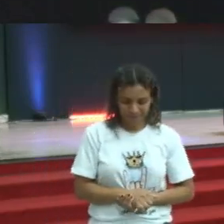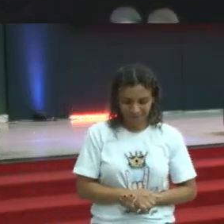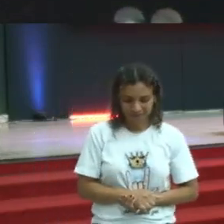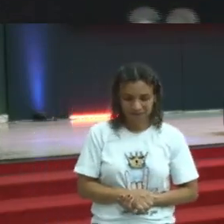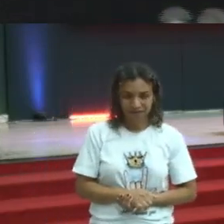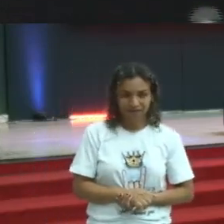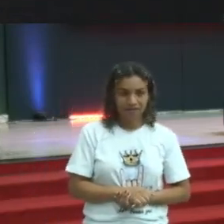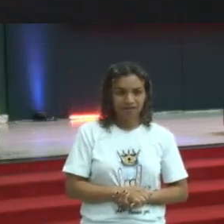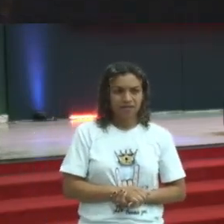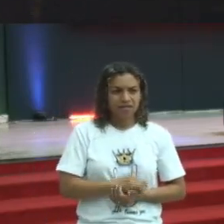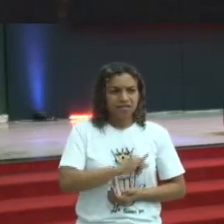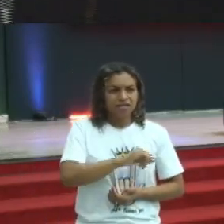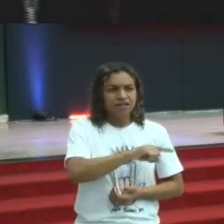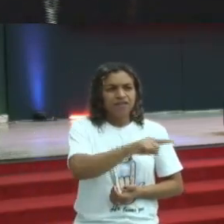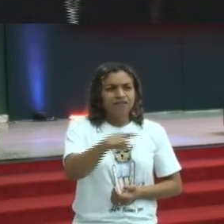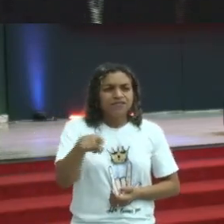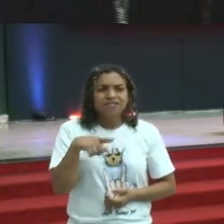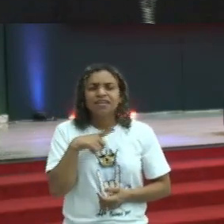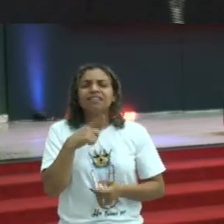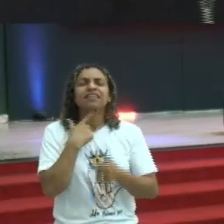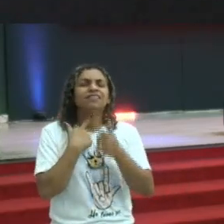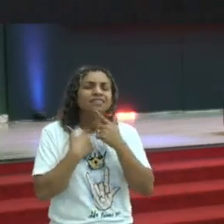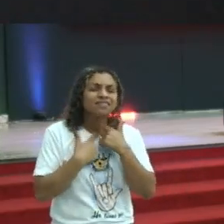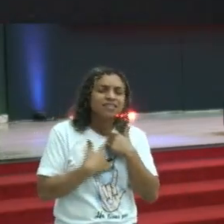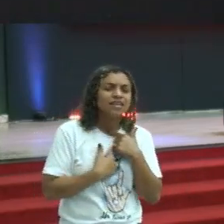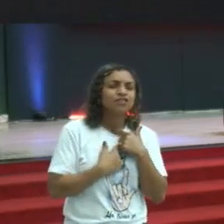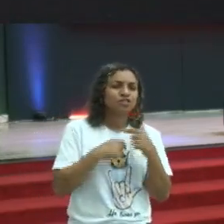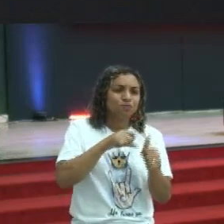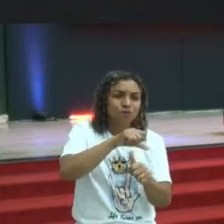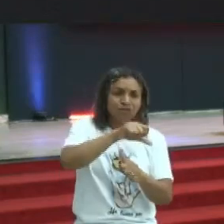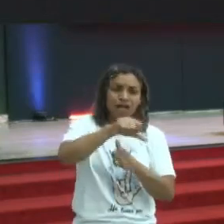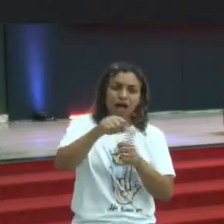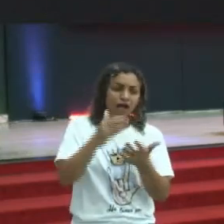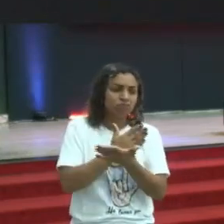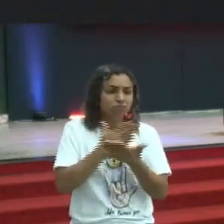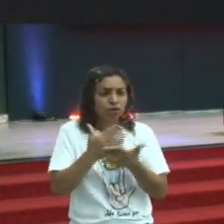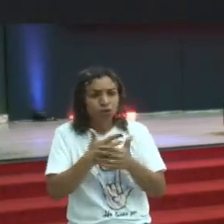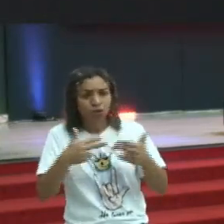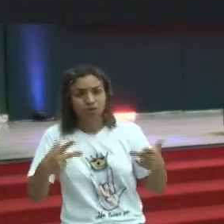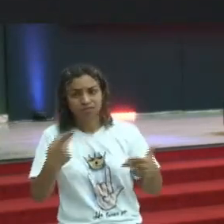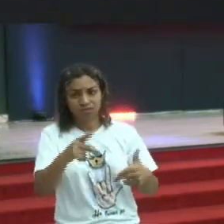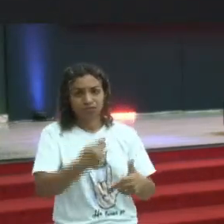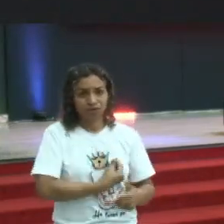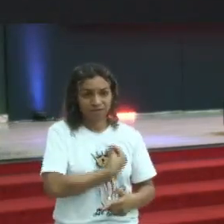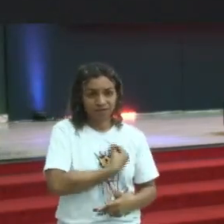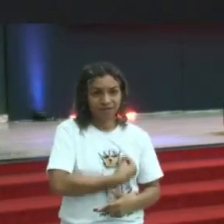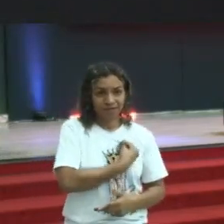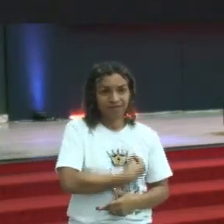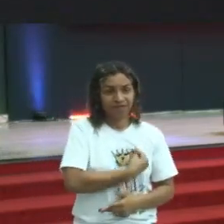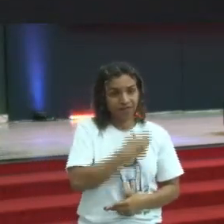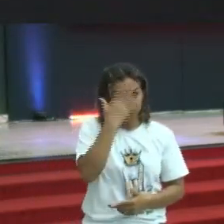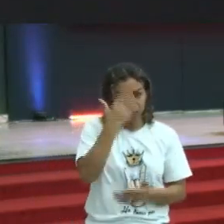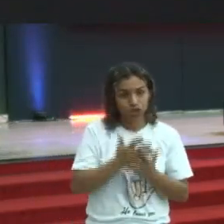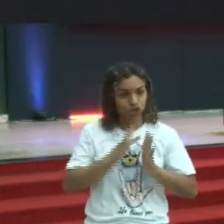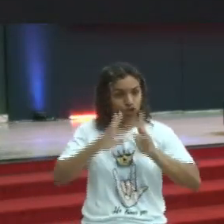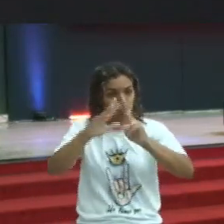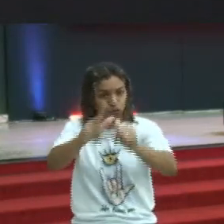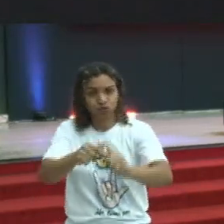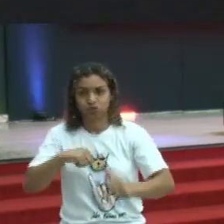Se você deseja mudar em alguma área da sua vida, e eu creio que todos nós